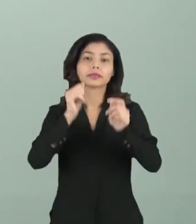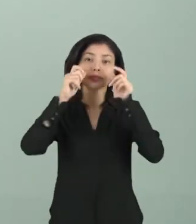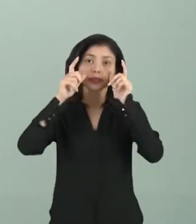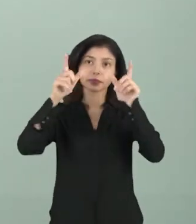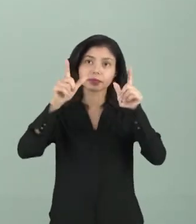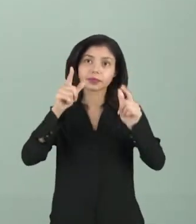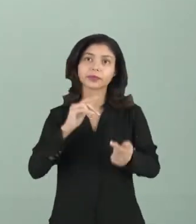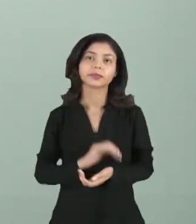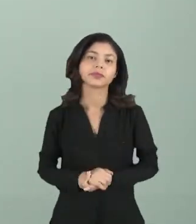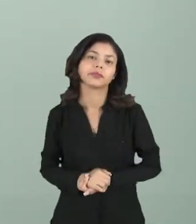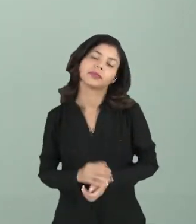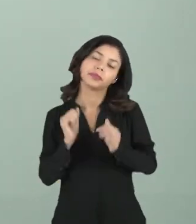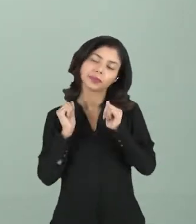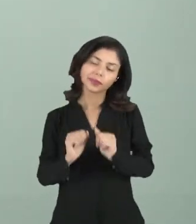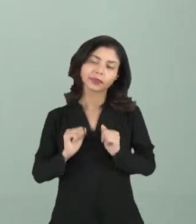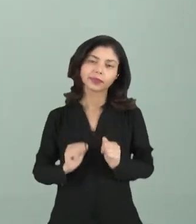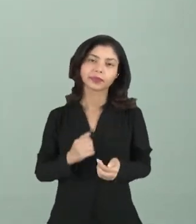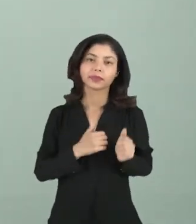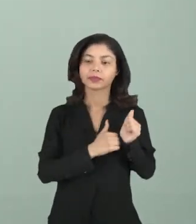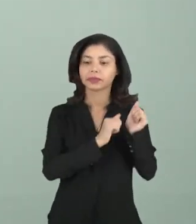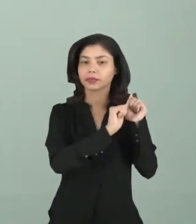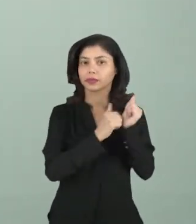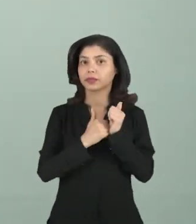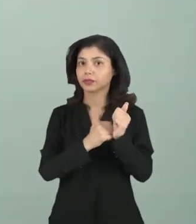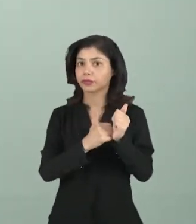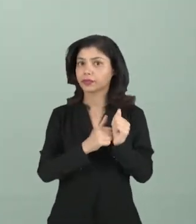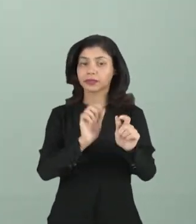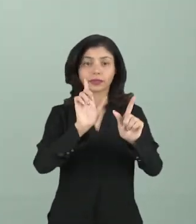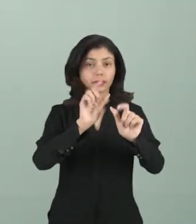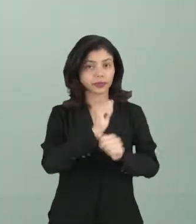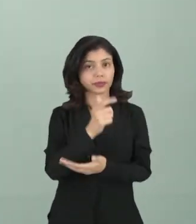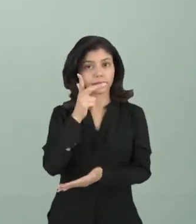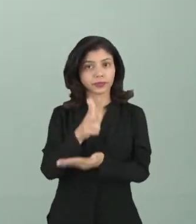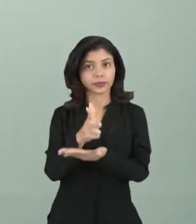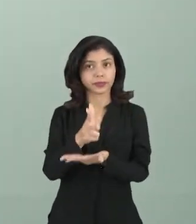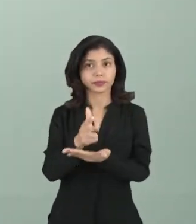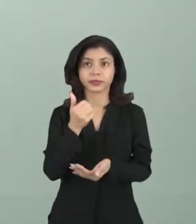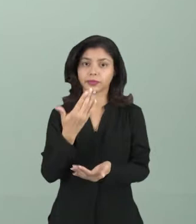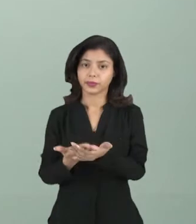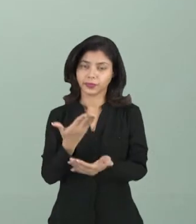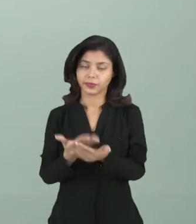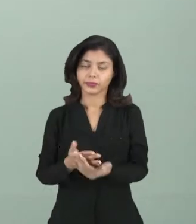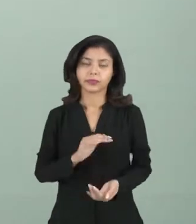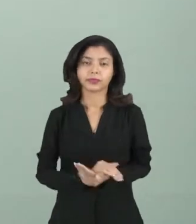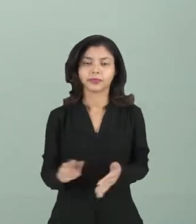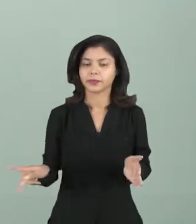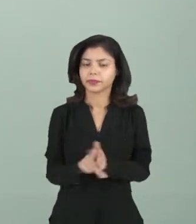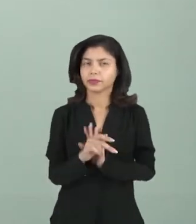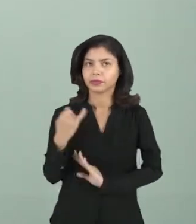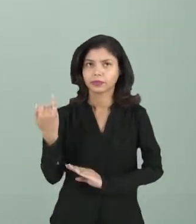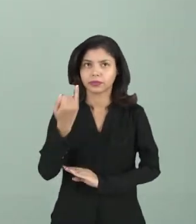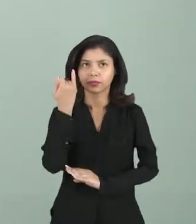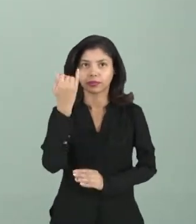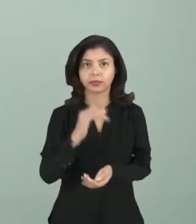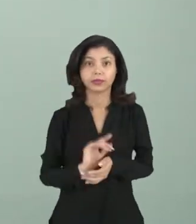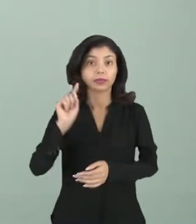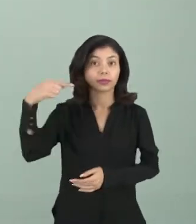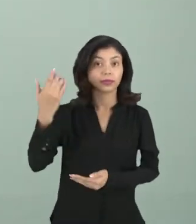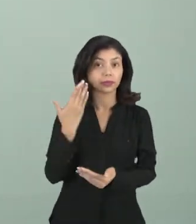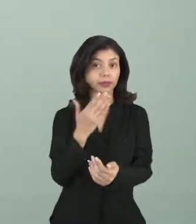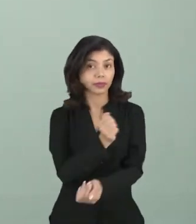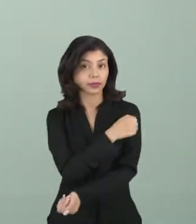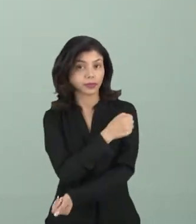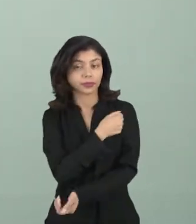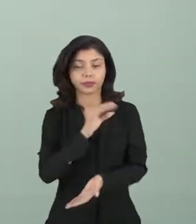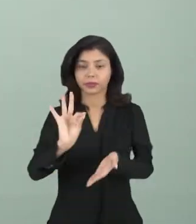atenção para que você possa acompanhar essa videoaula que está destinada principalmente àqueles